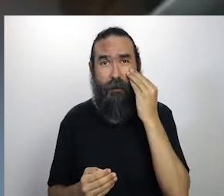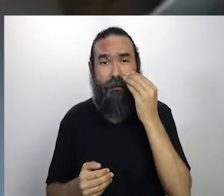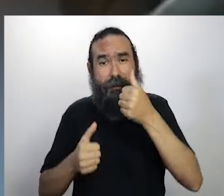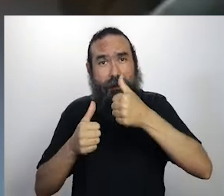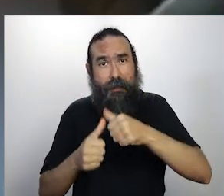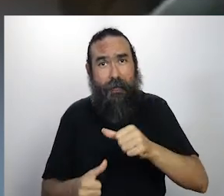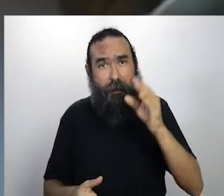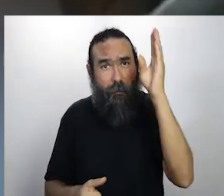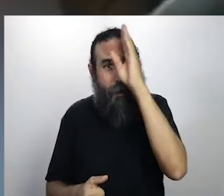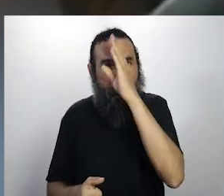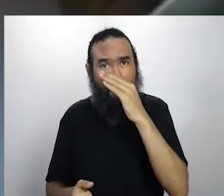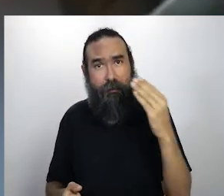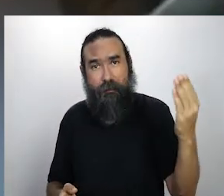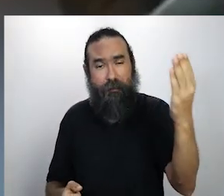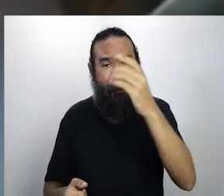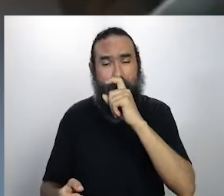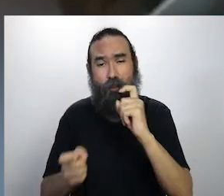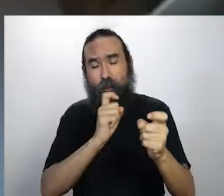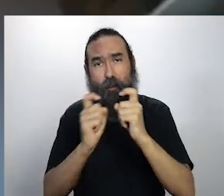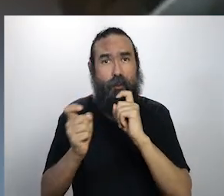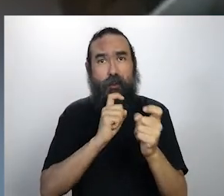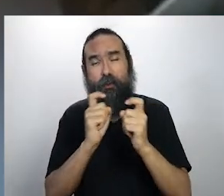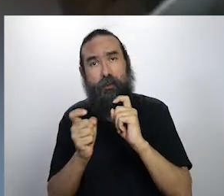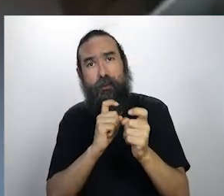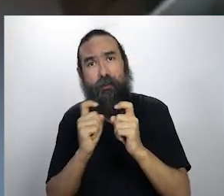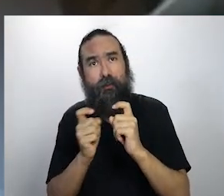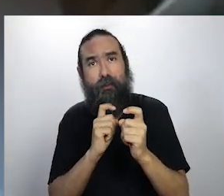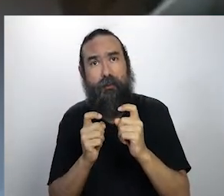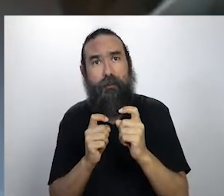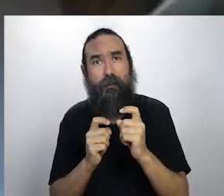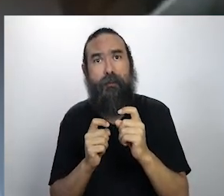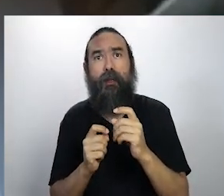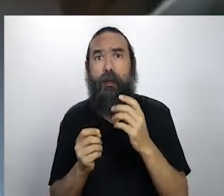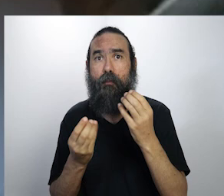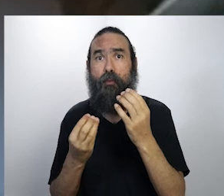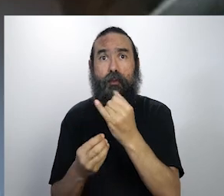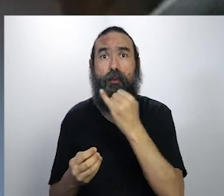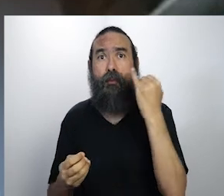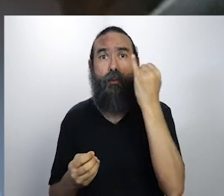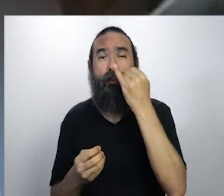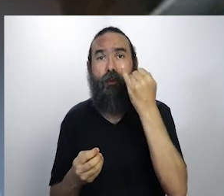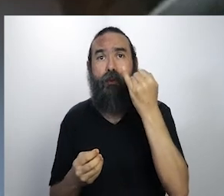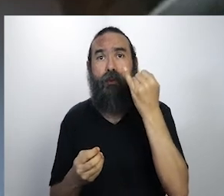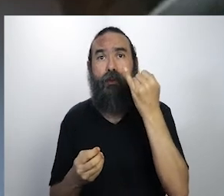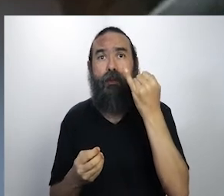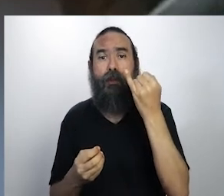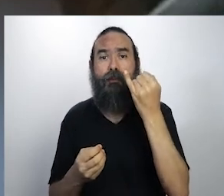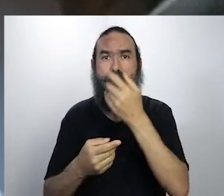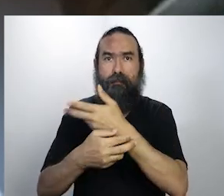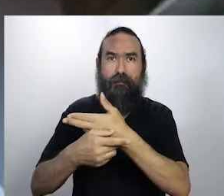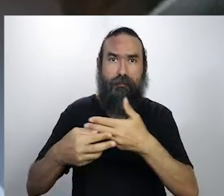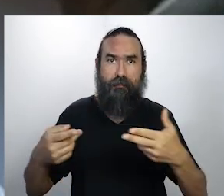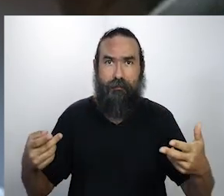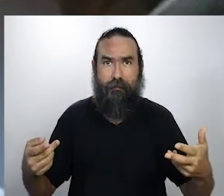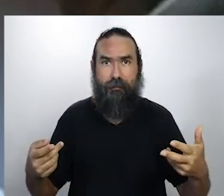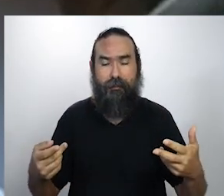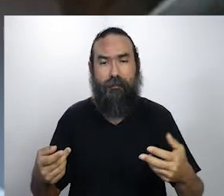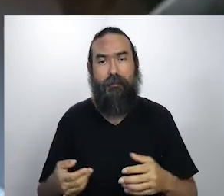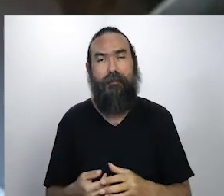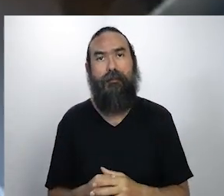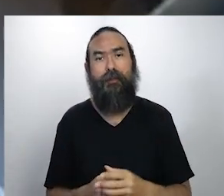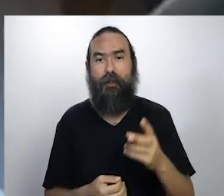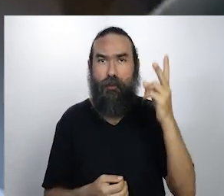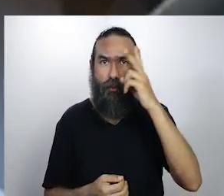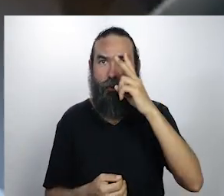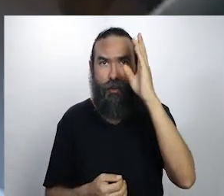Brasil, é uma discussão que tem mobilizado, e isso é da maior importância, né? E eu acho que, como